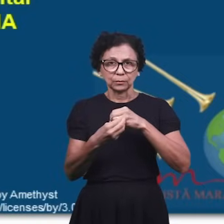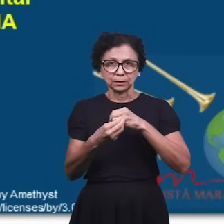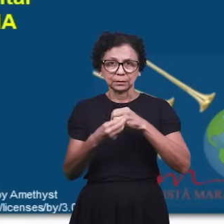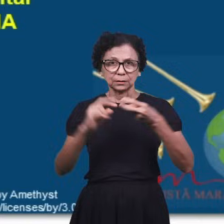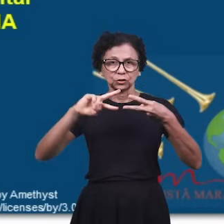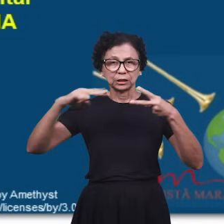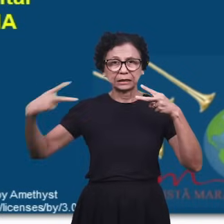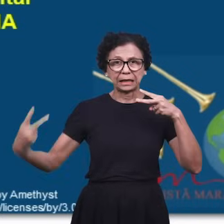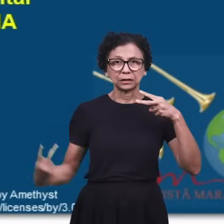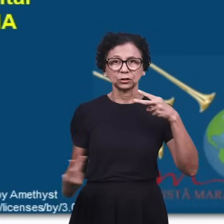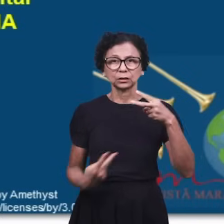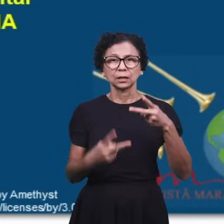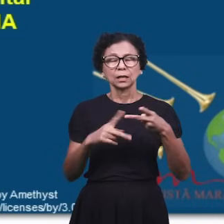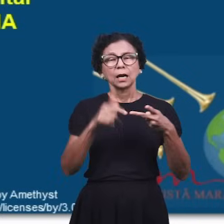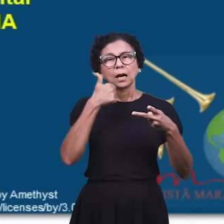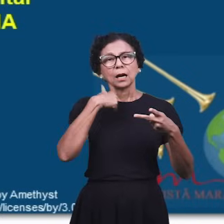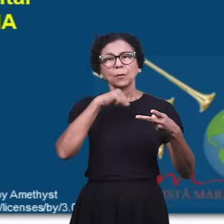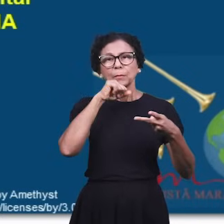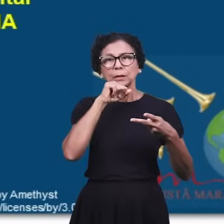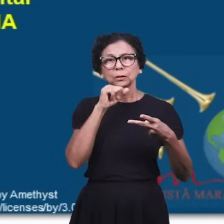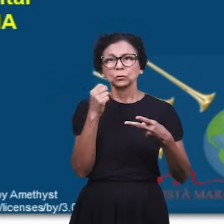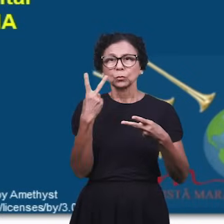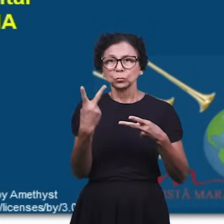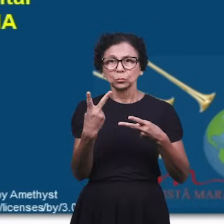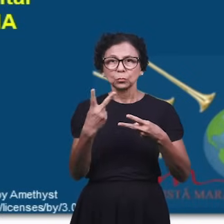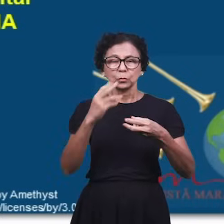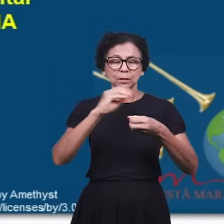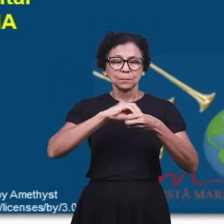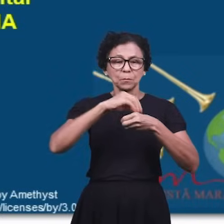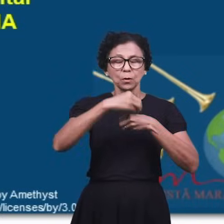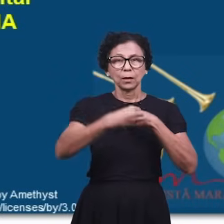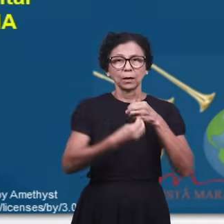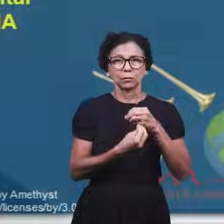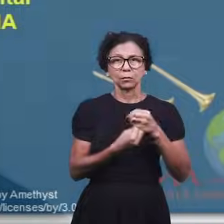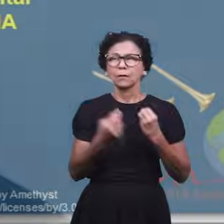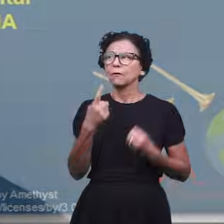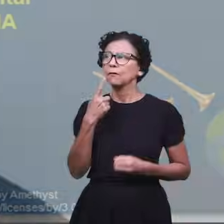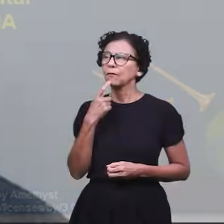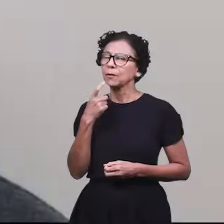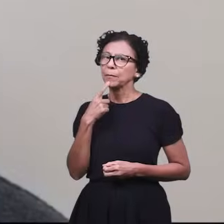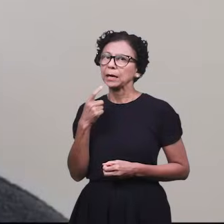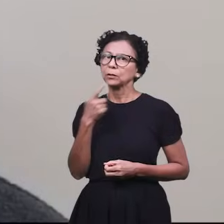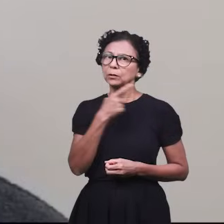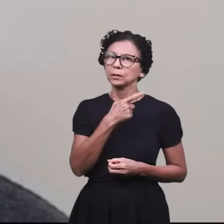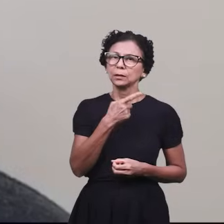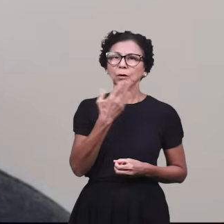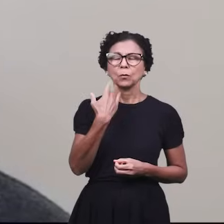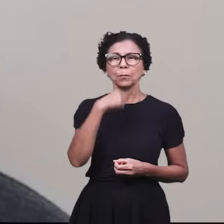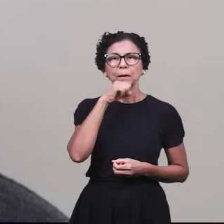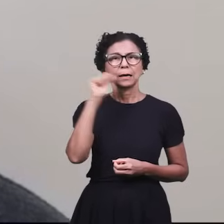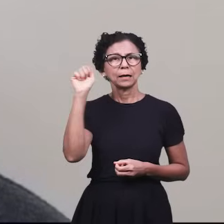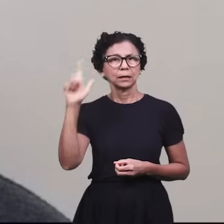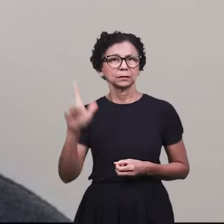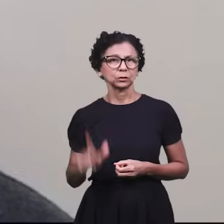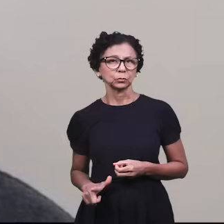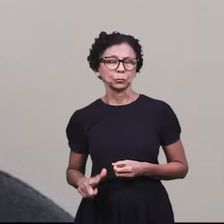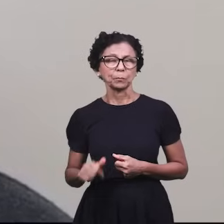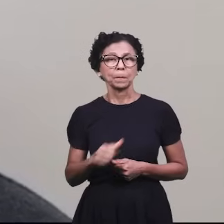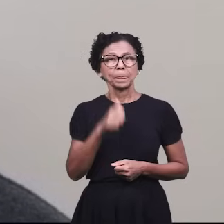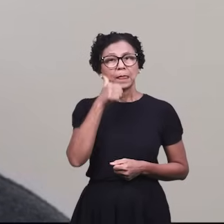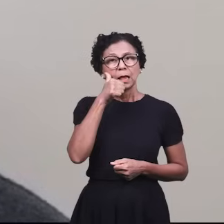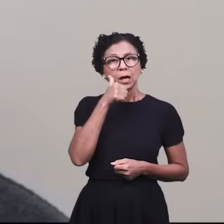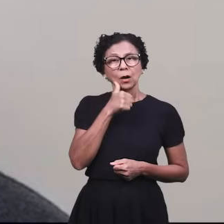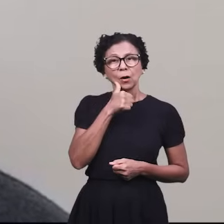azul e a mãe com 2 moléculas de DNA em vermelho. O filho ou